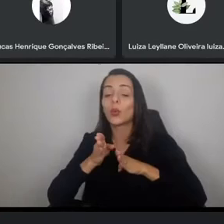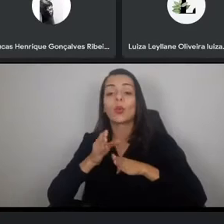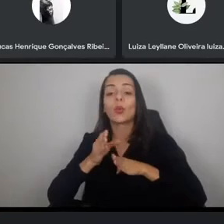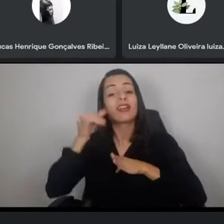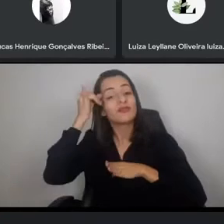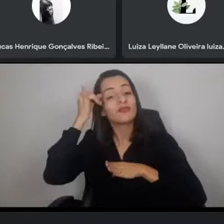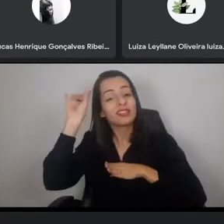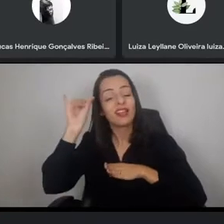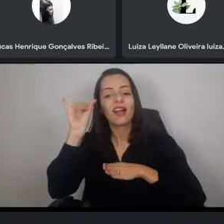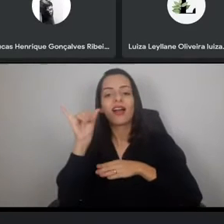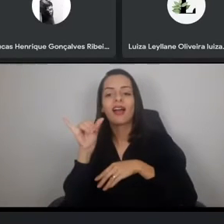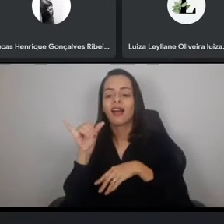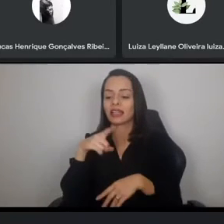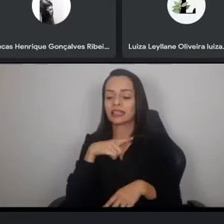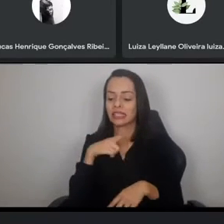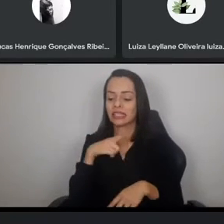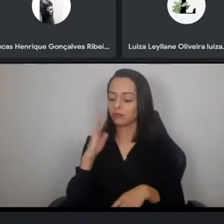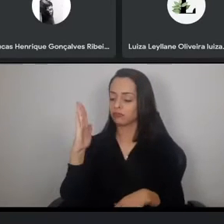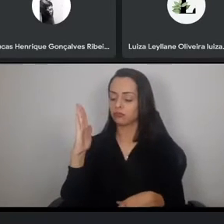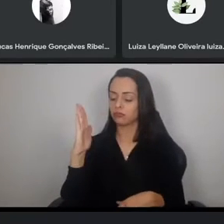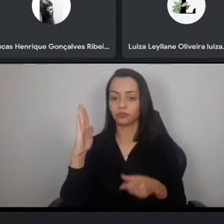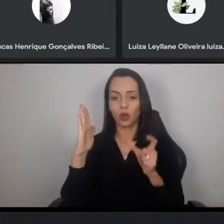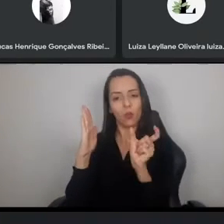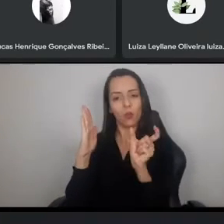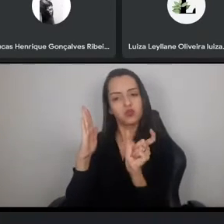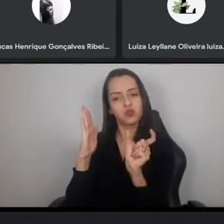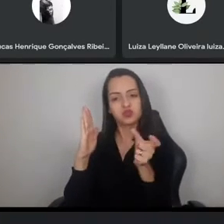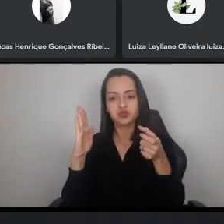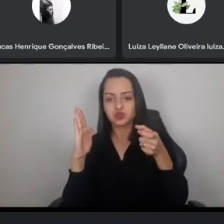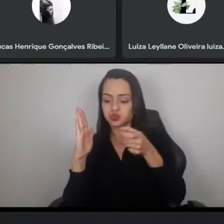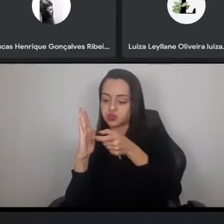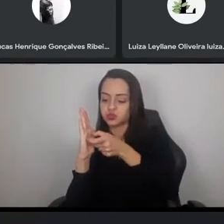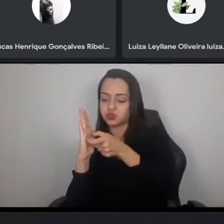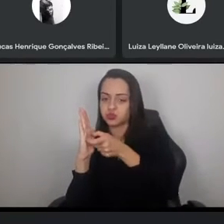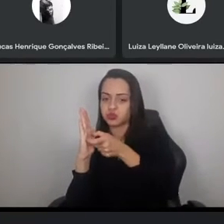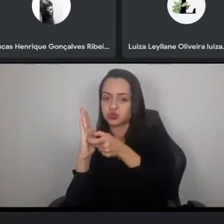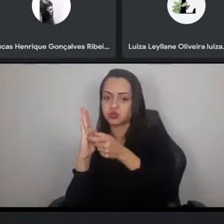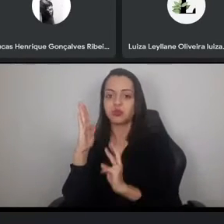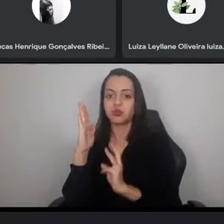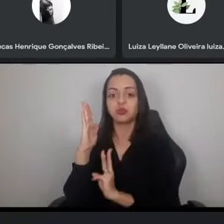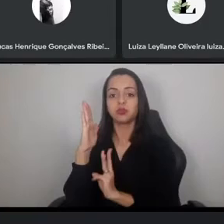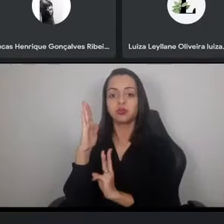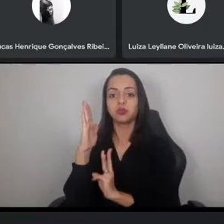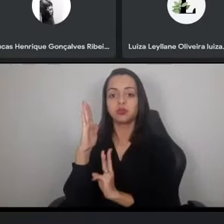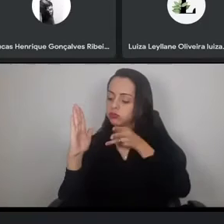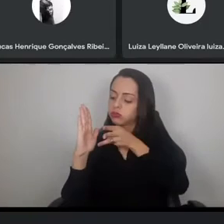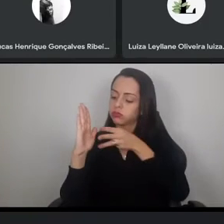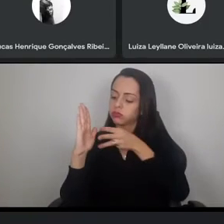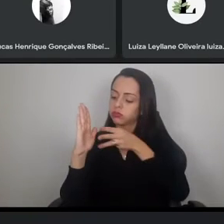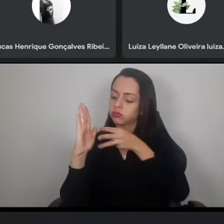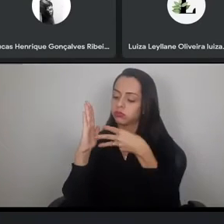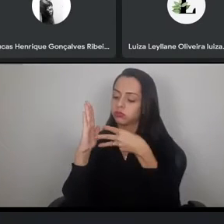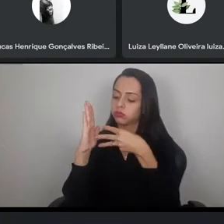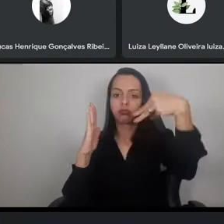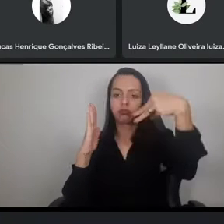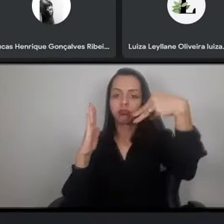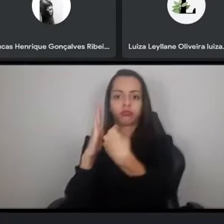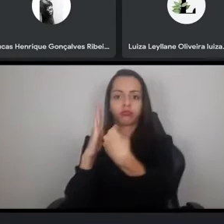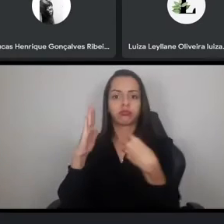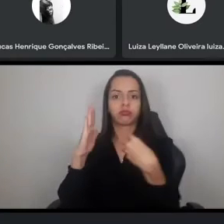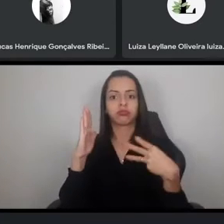na maioria das vezes ela é utilizada de forma errada. Ela coloca